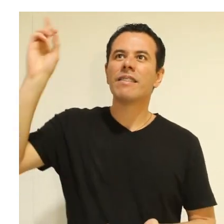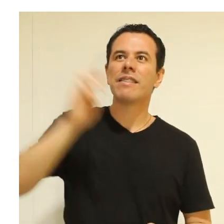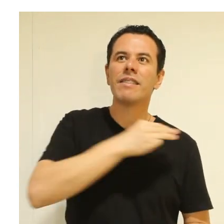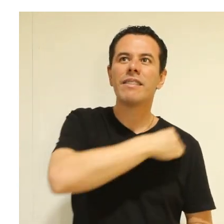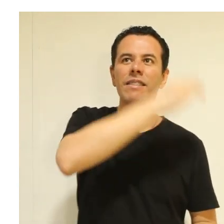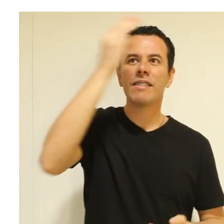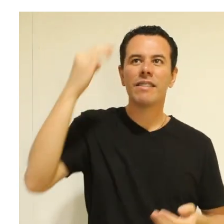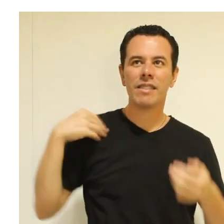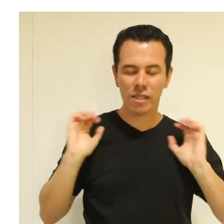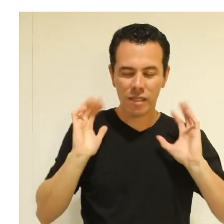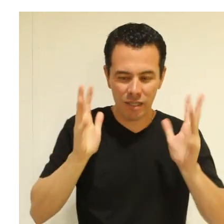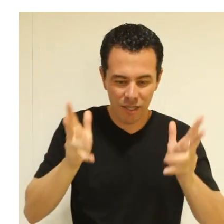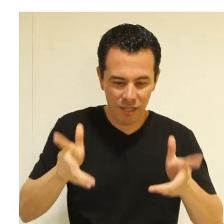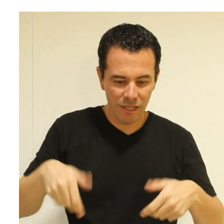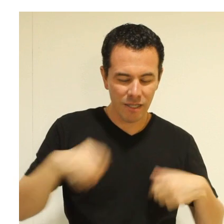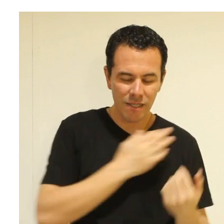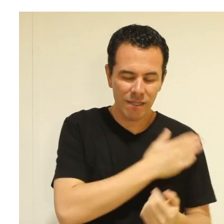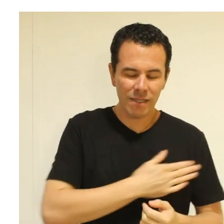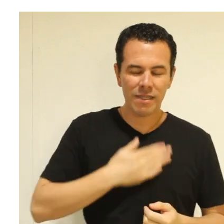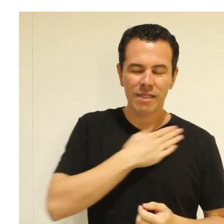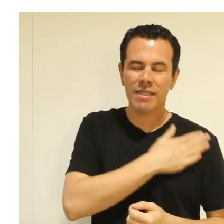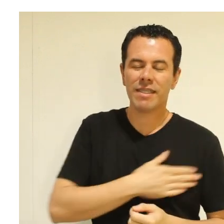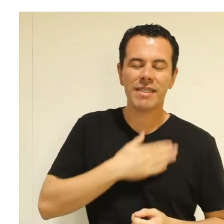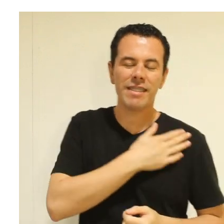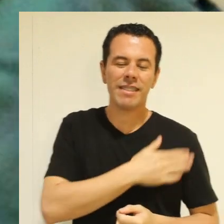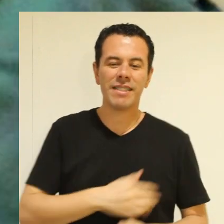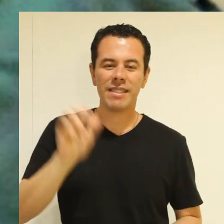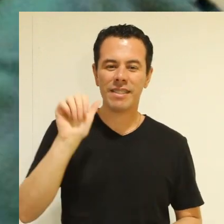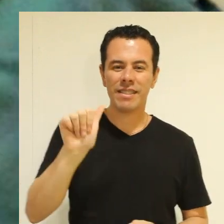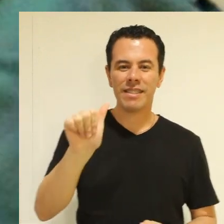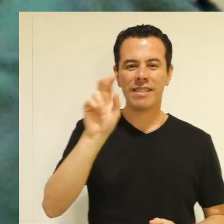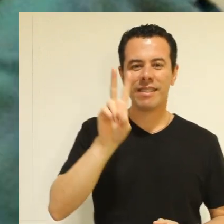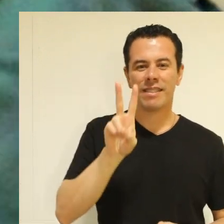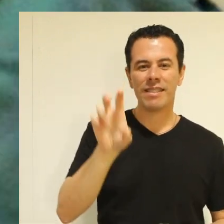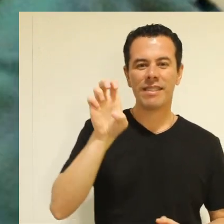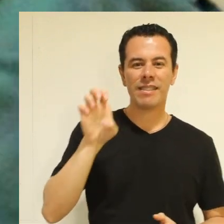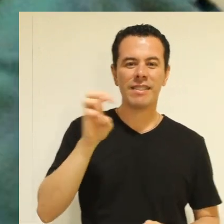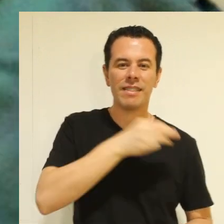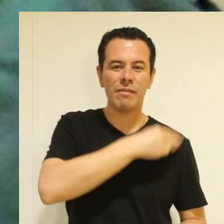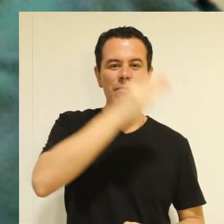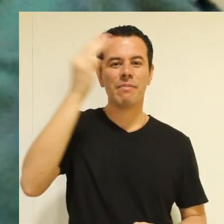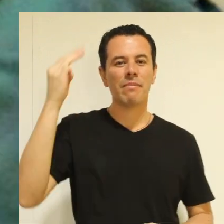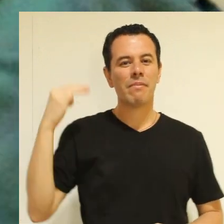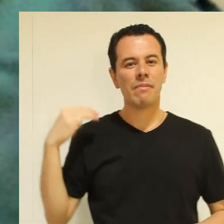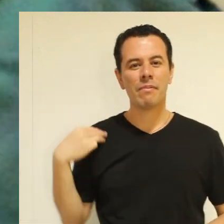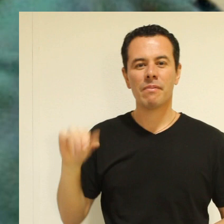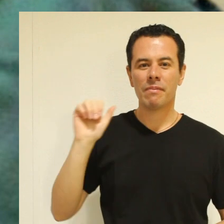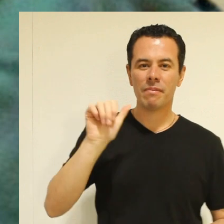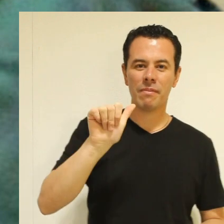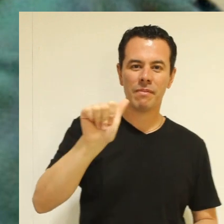Deus, Maria do povo meu. Ave